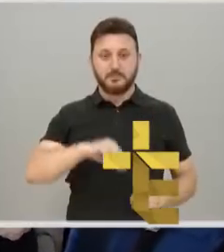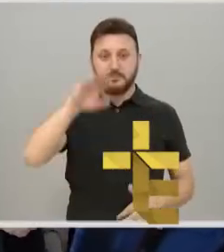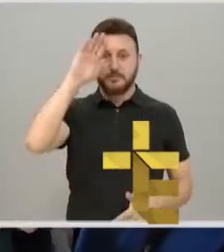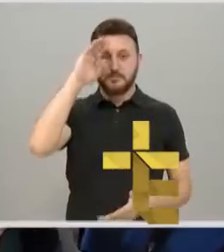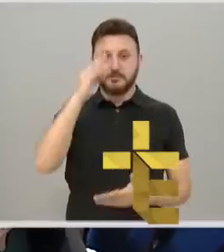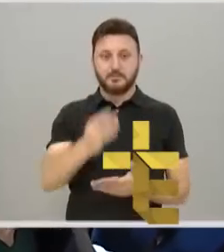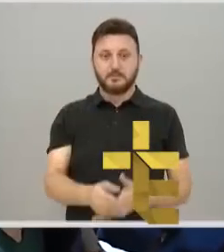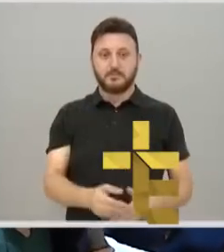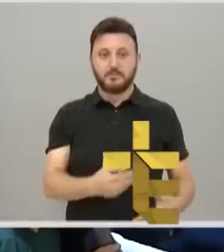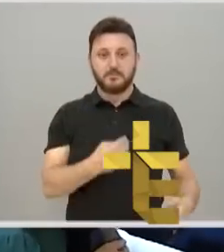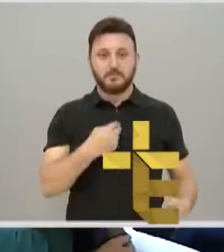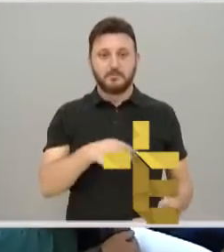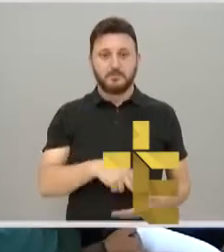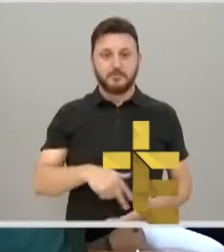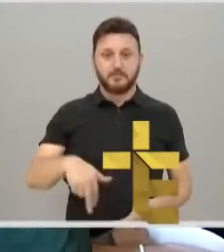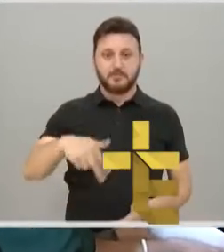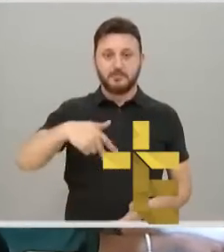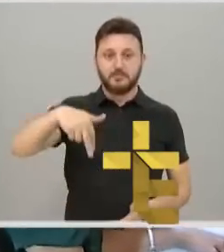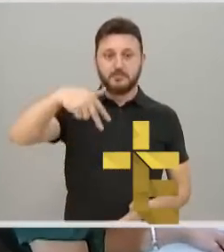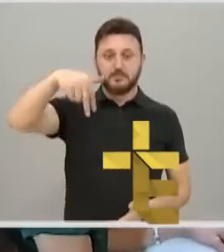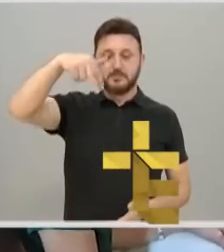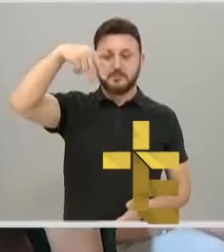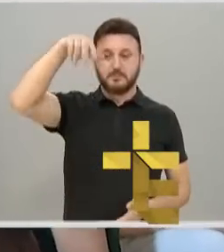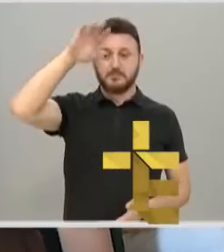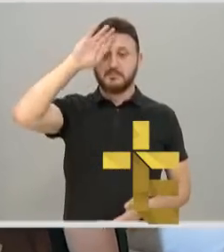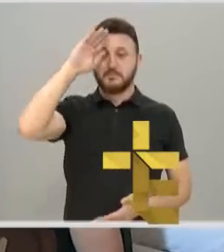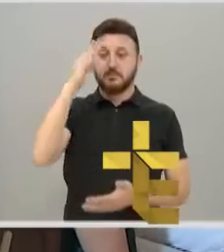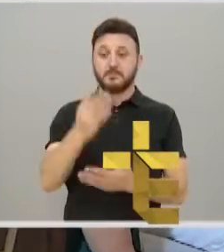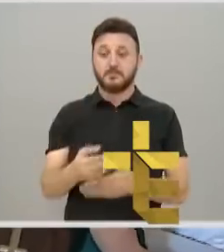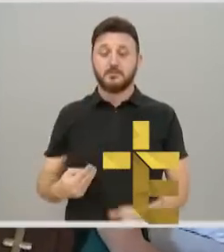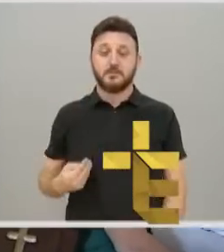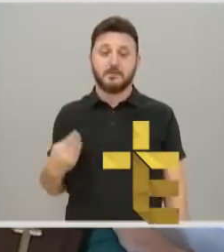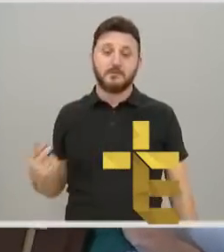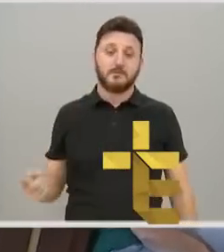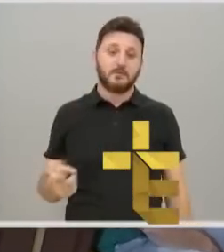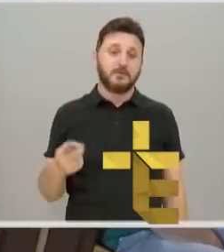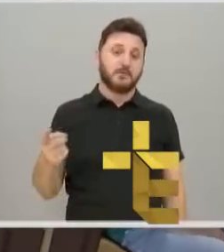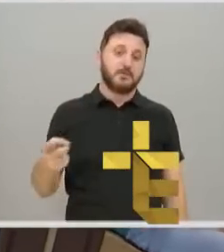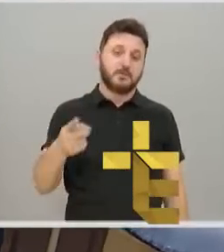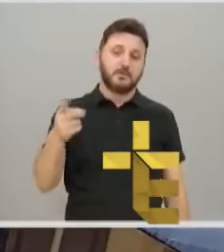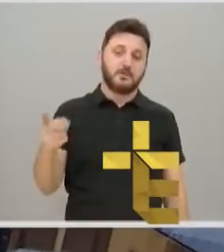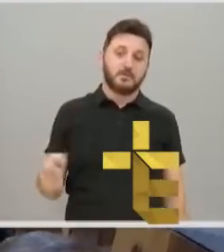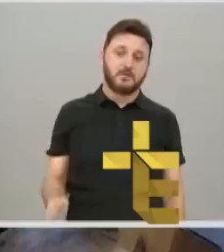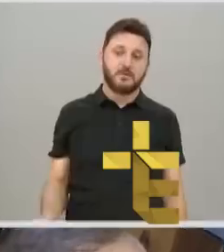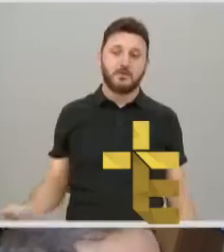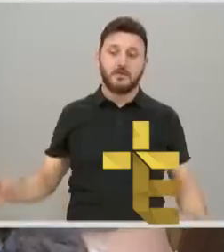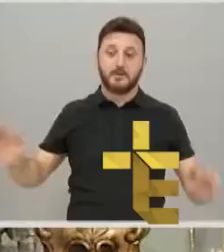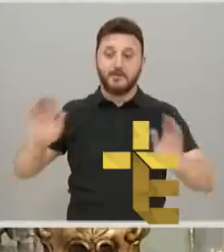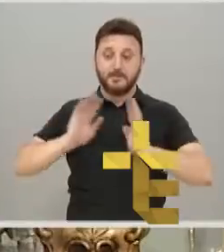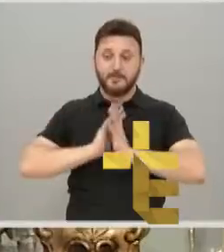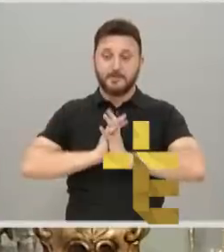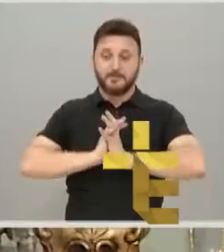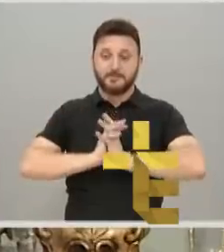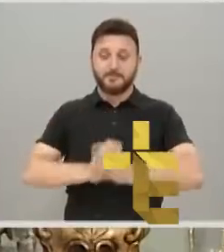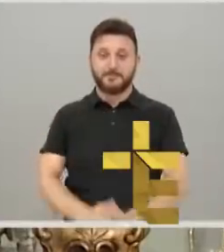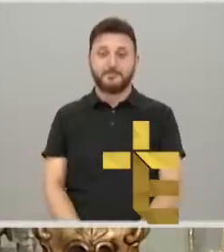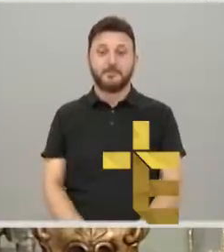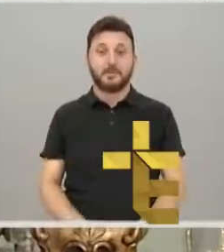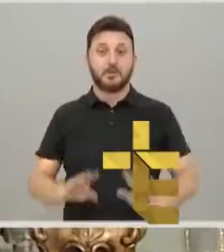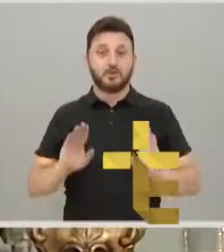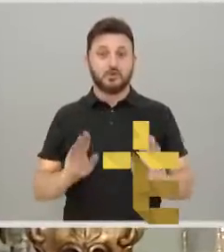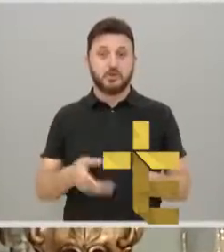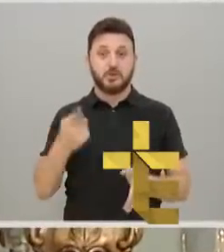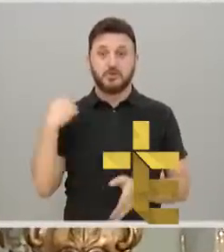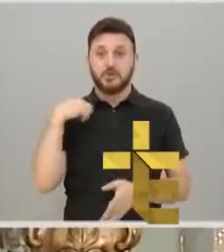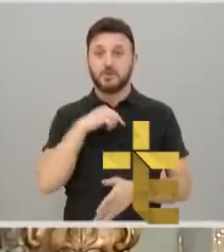dos pecados, na ressurreição da carne, na vida eterna. Amém. elevemos a